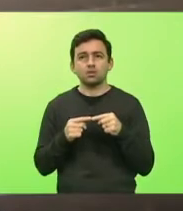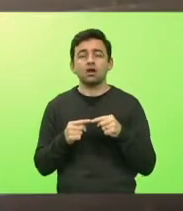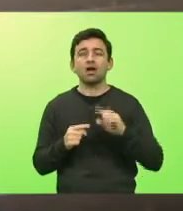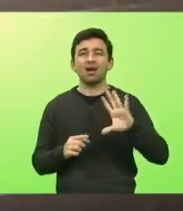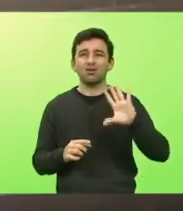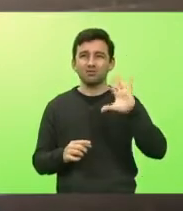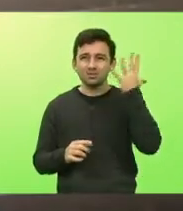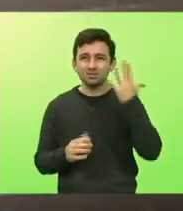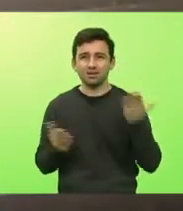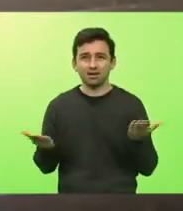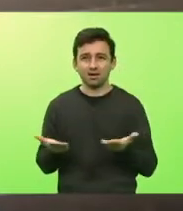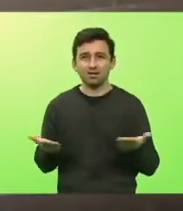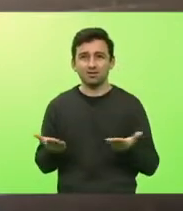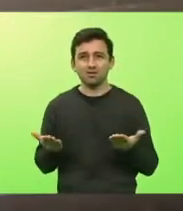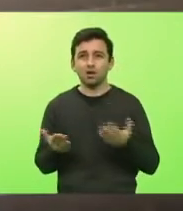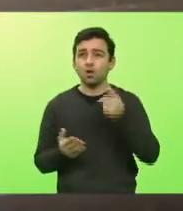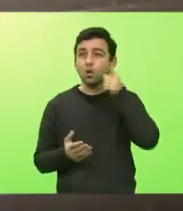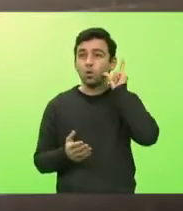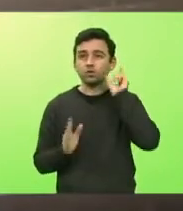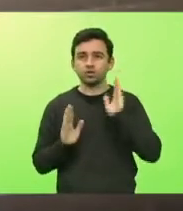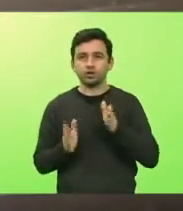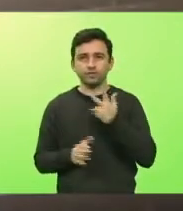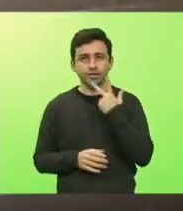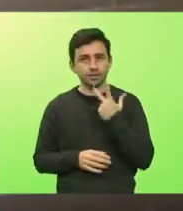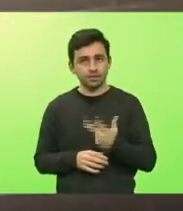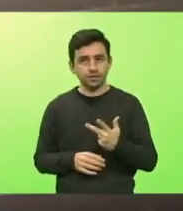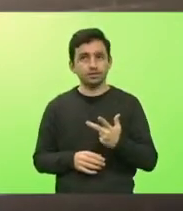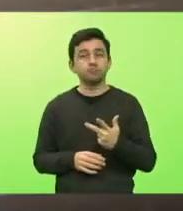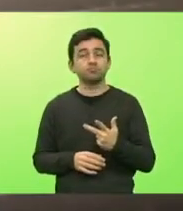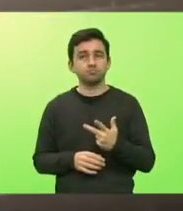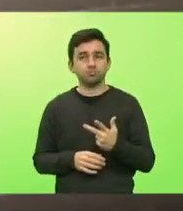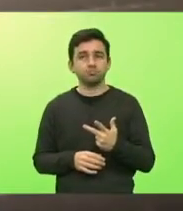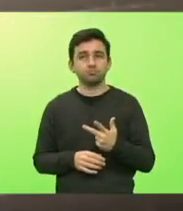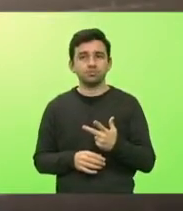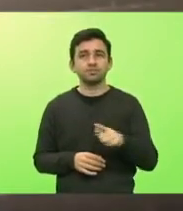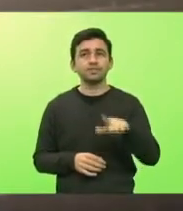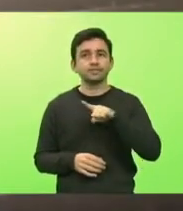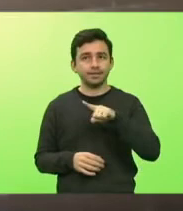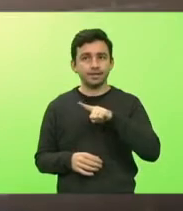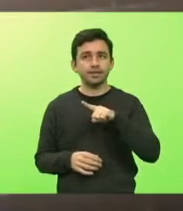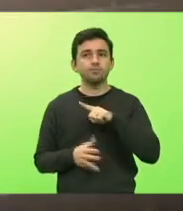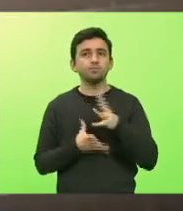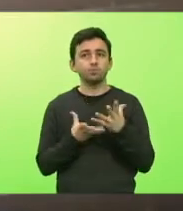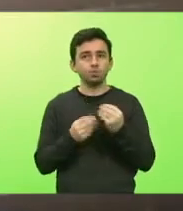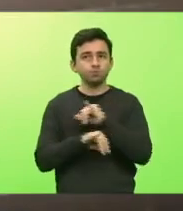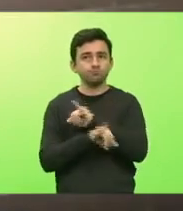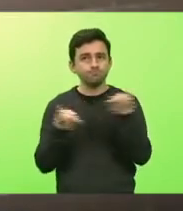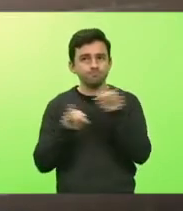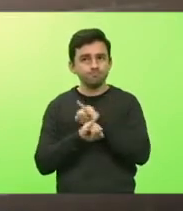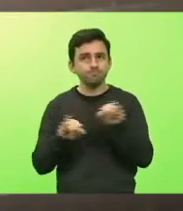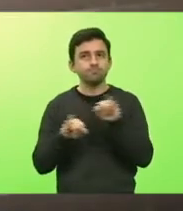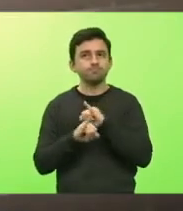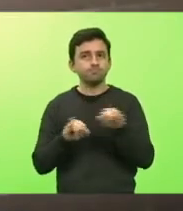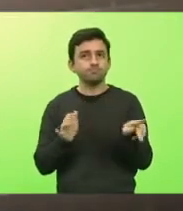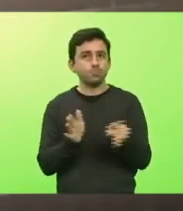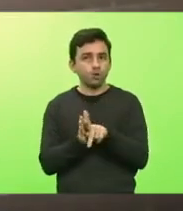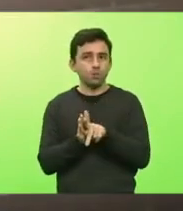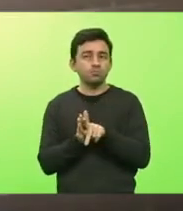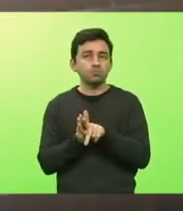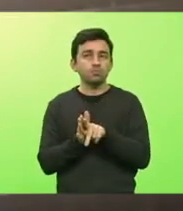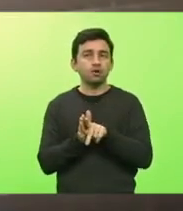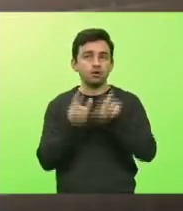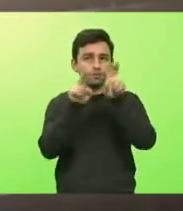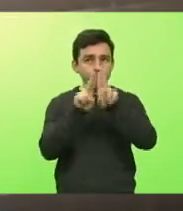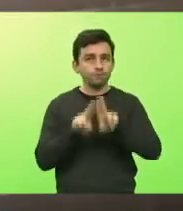como eu falei ontem, inclusive, no plenário, nós temos boletins produzidos pela Universidade Federal de